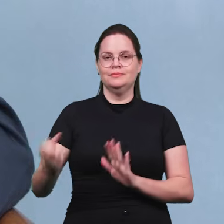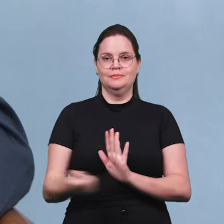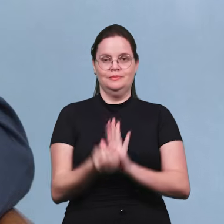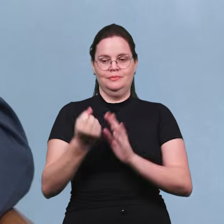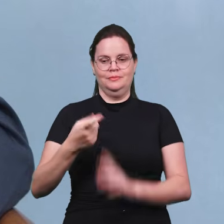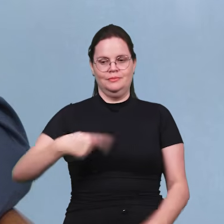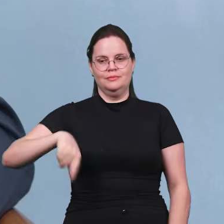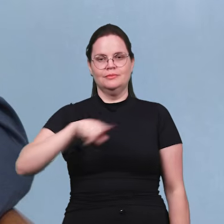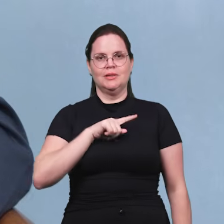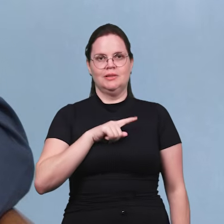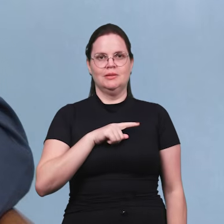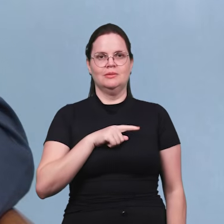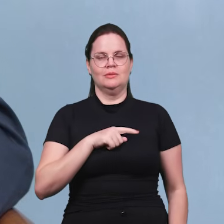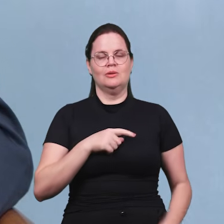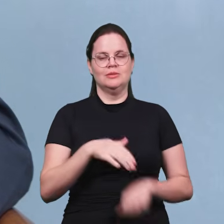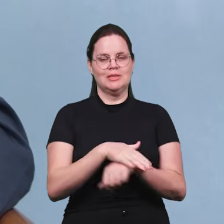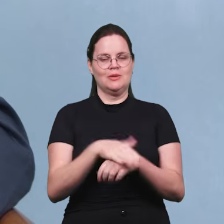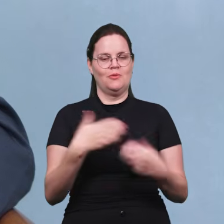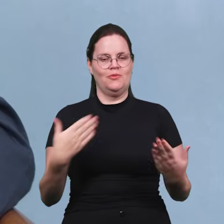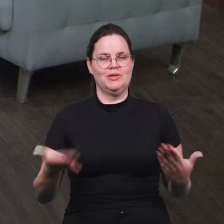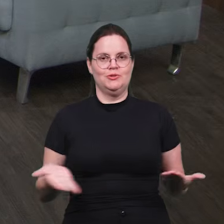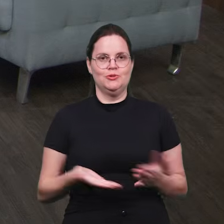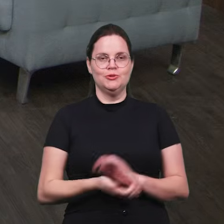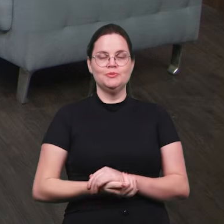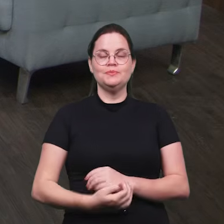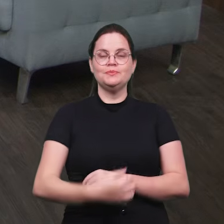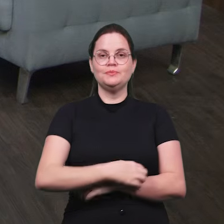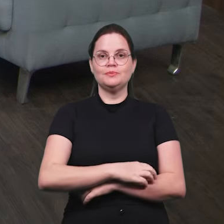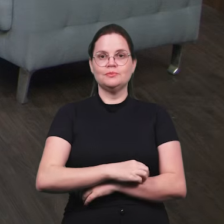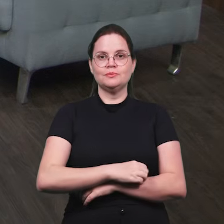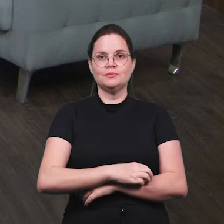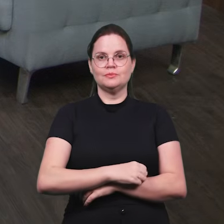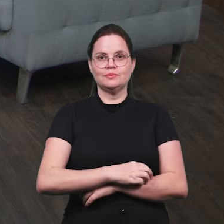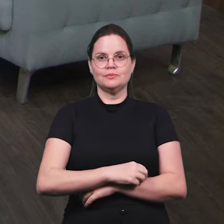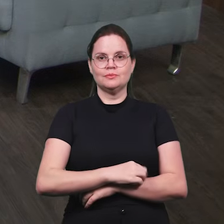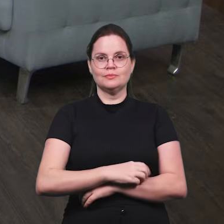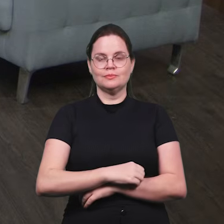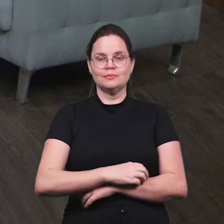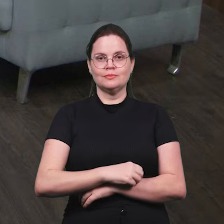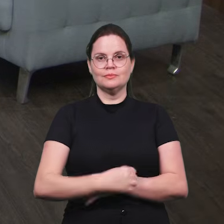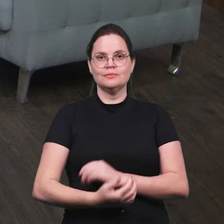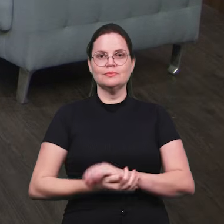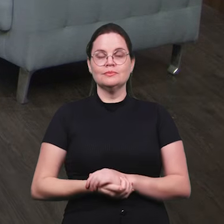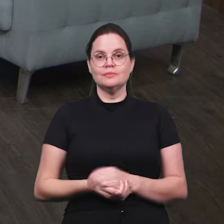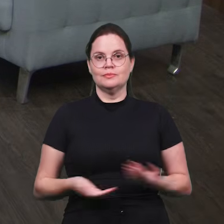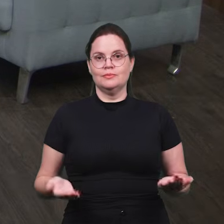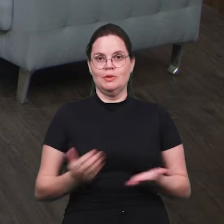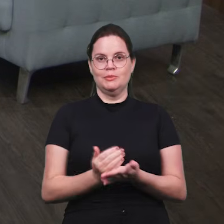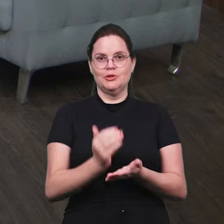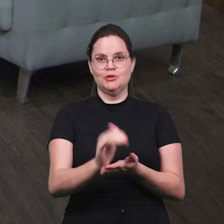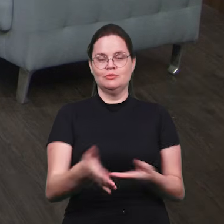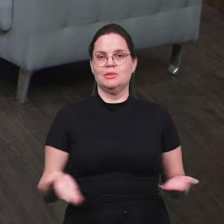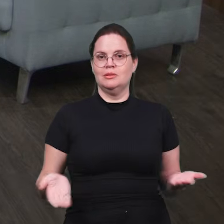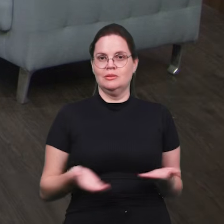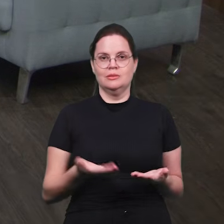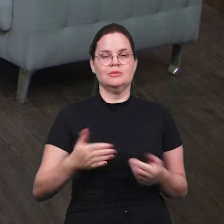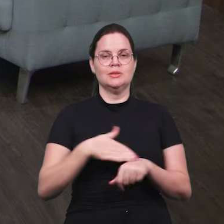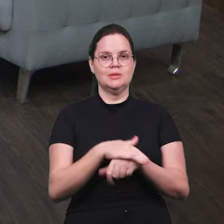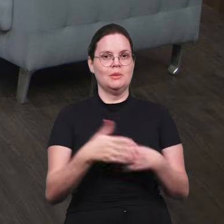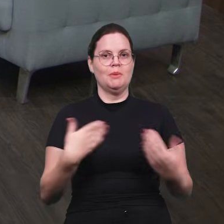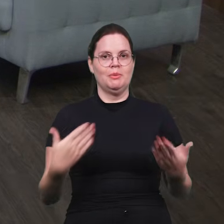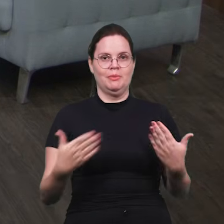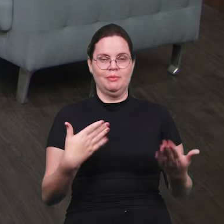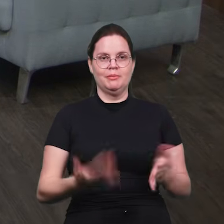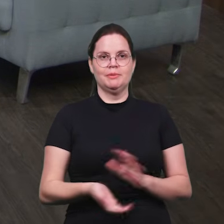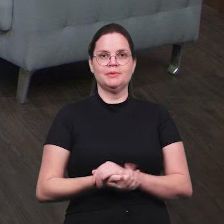para todos nós aqui, esse aprendizado. Com certeza. Então, nesse período inicial do nosso bate-papo